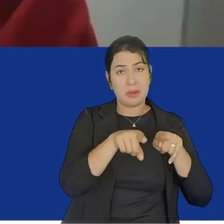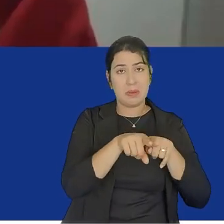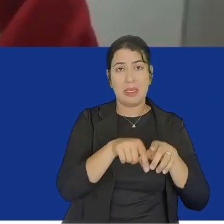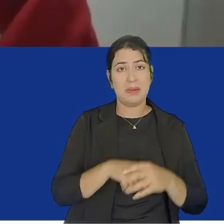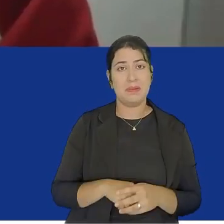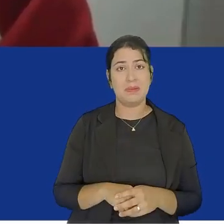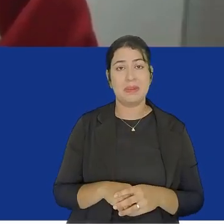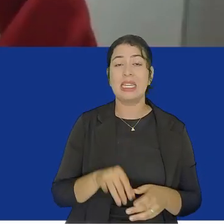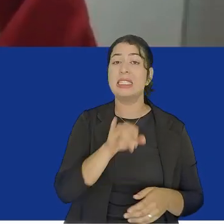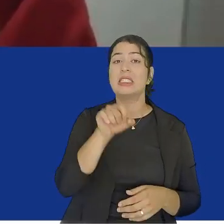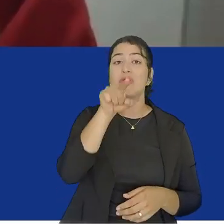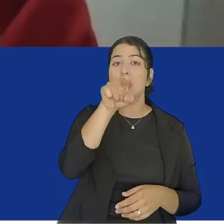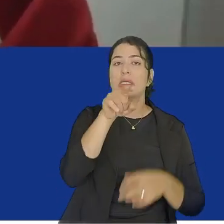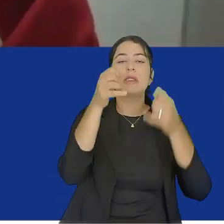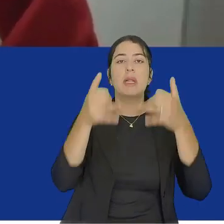não estou